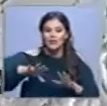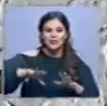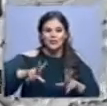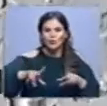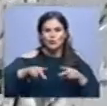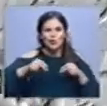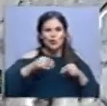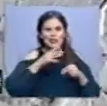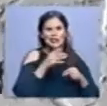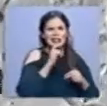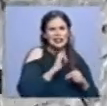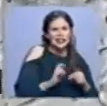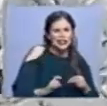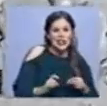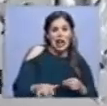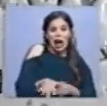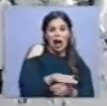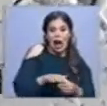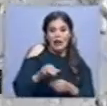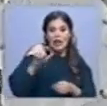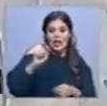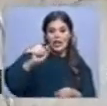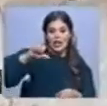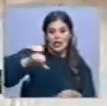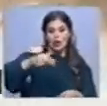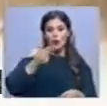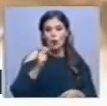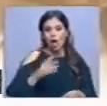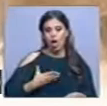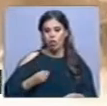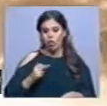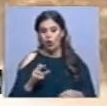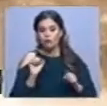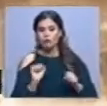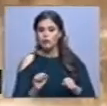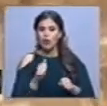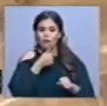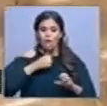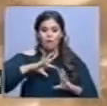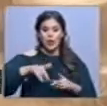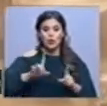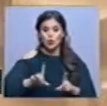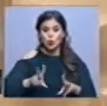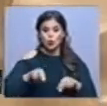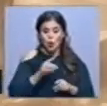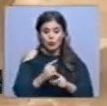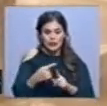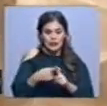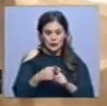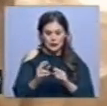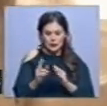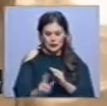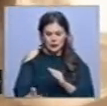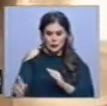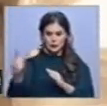indicação de gelo na zona equatorial de Marte. Porquê? Porque na zona equatorial de Marte as temperaturas são muito mais elevadas. Bom, é